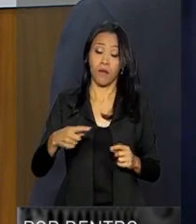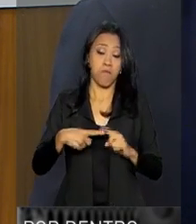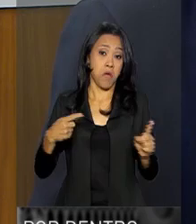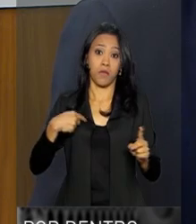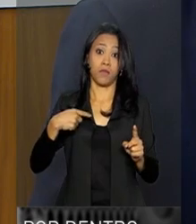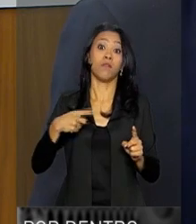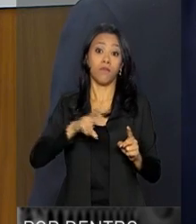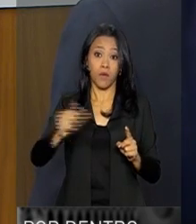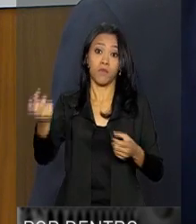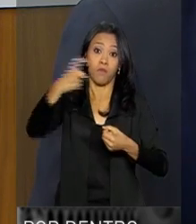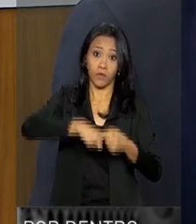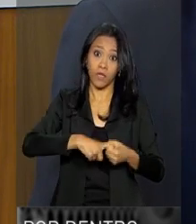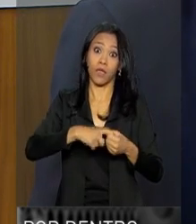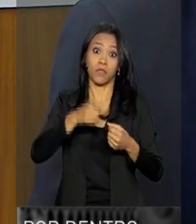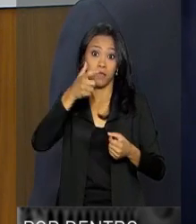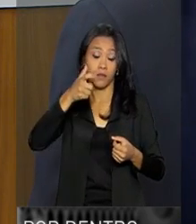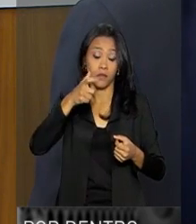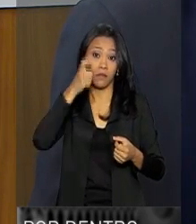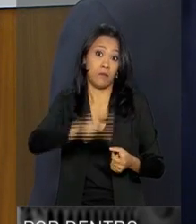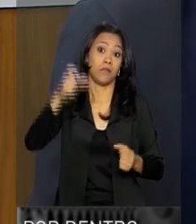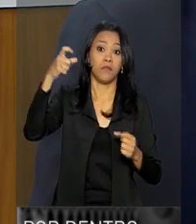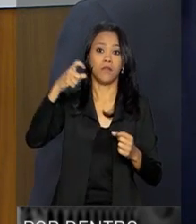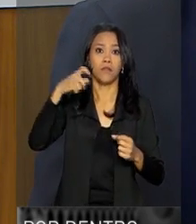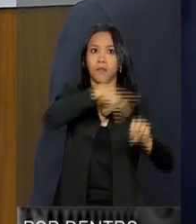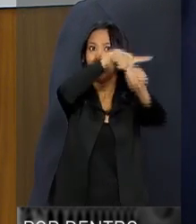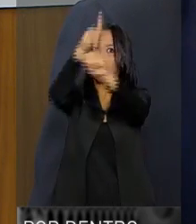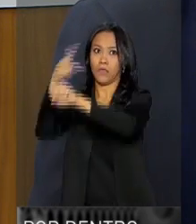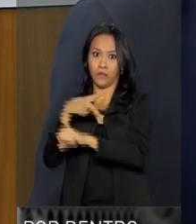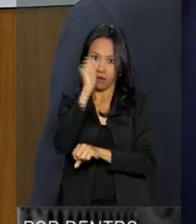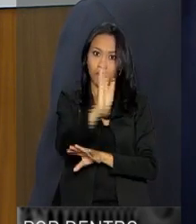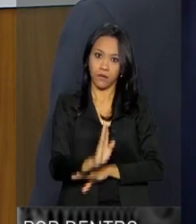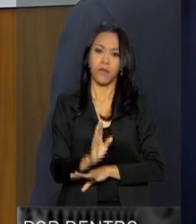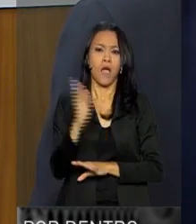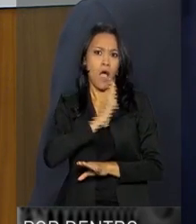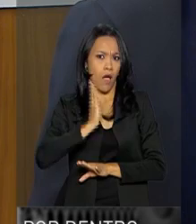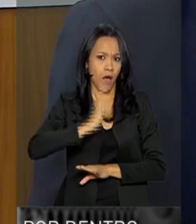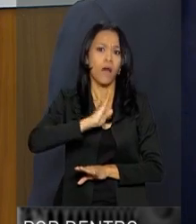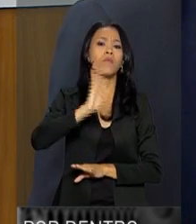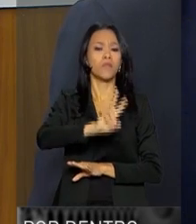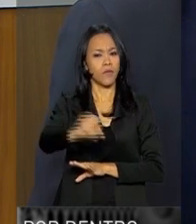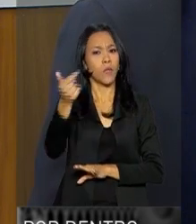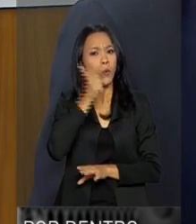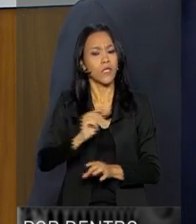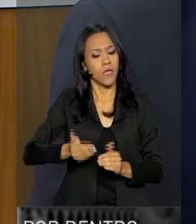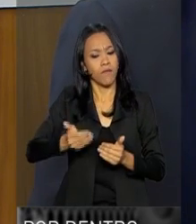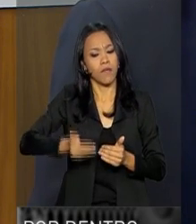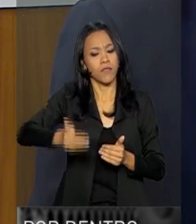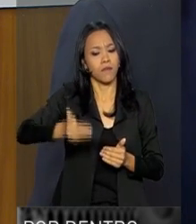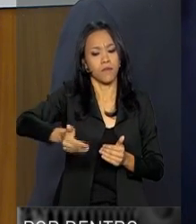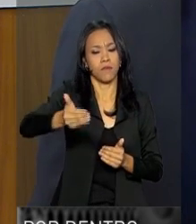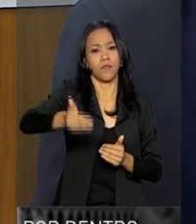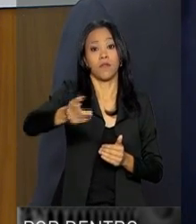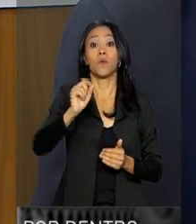ser grau de investimento à e principalmente e será tão mais rápido quanto mais rápido nós conseguimos avançar na consolidação